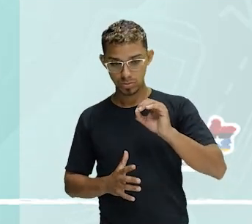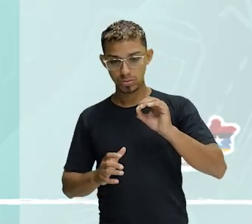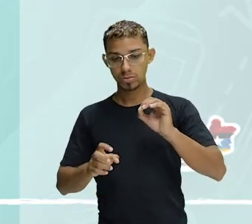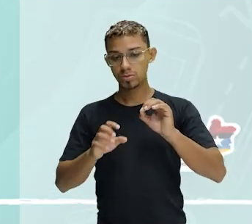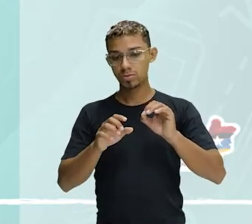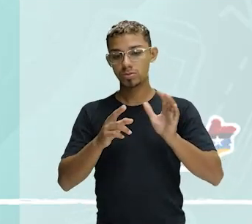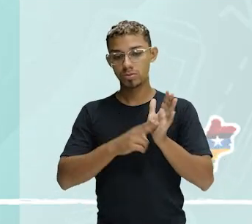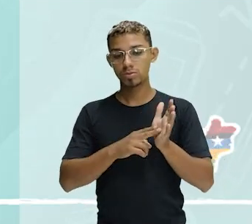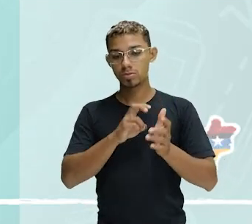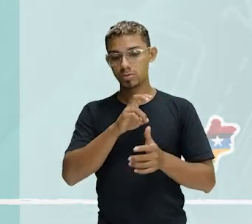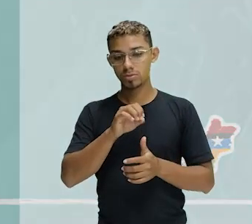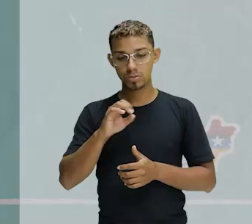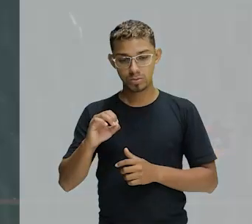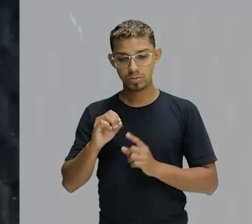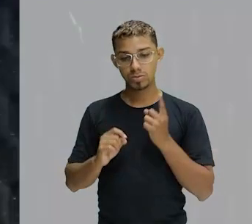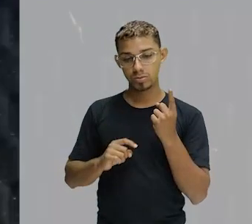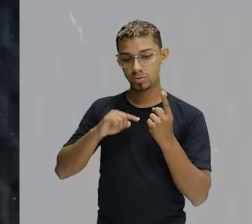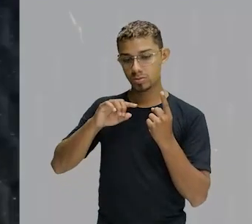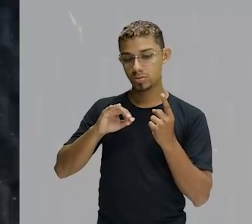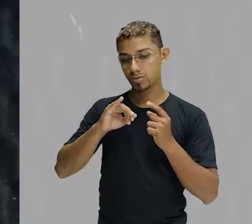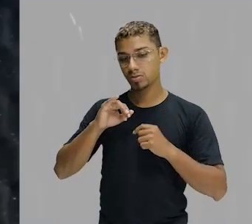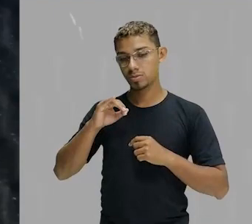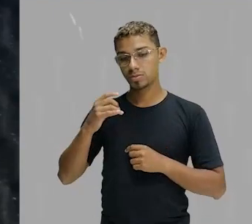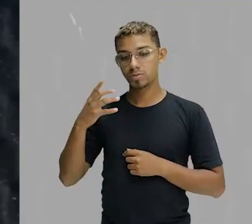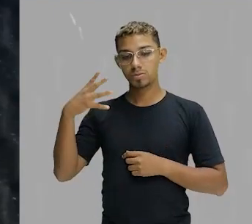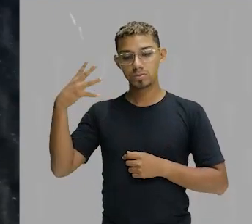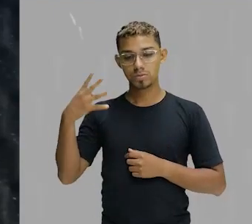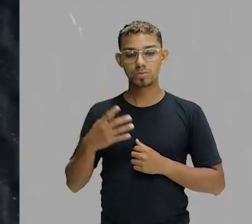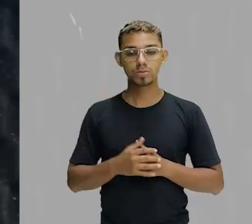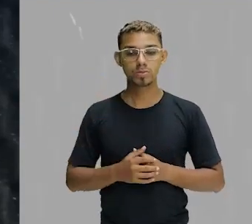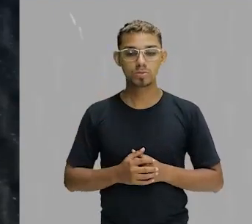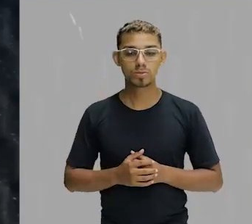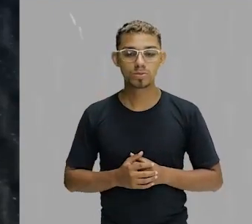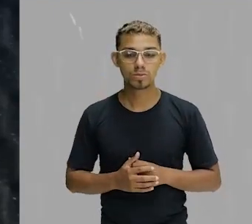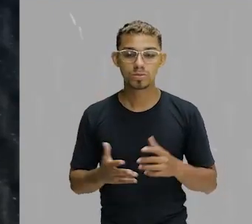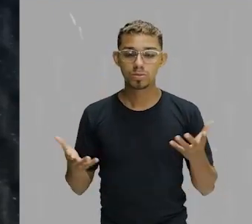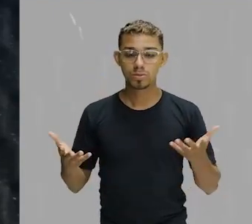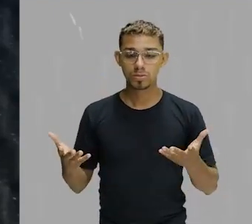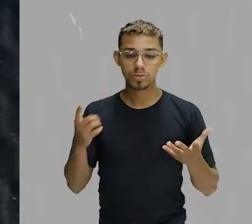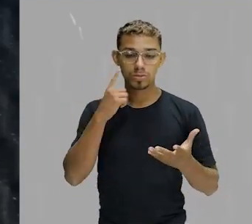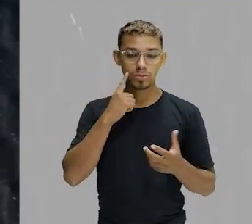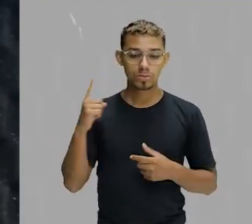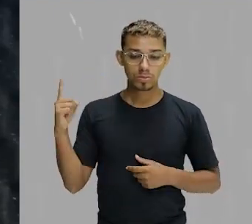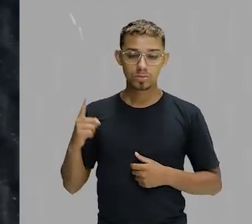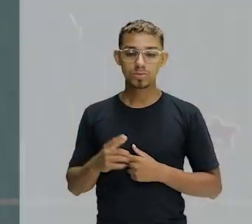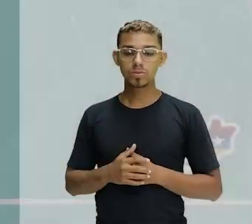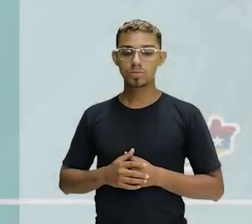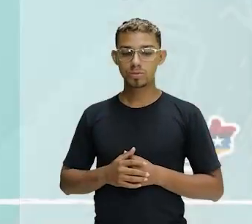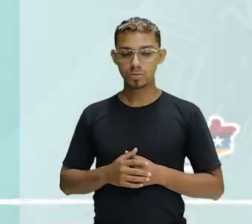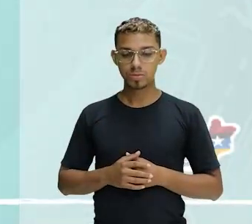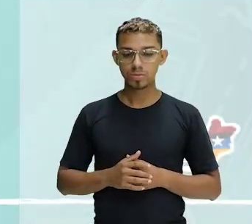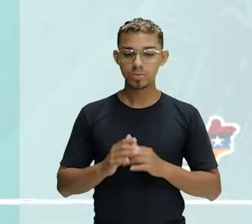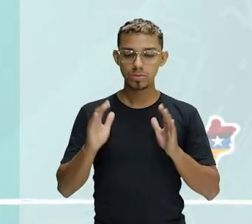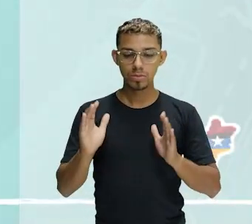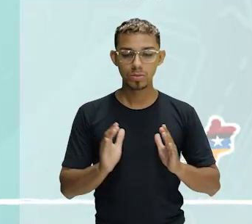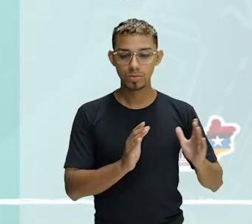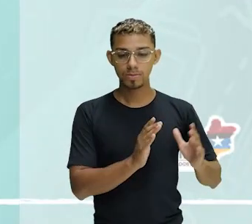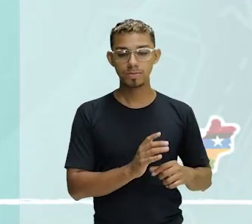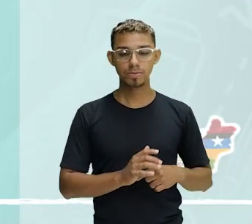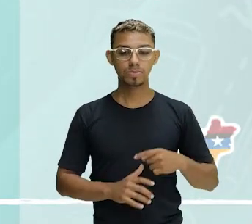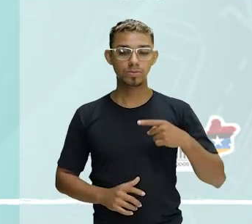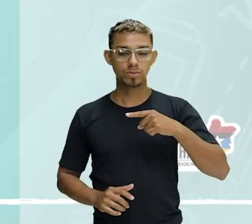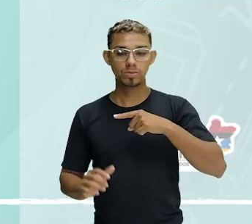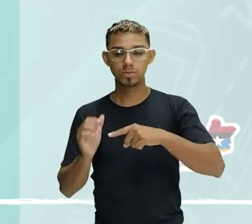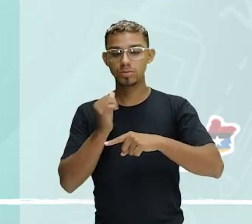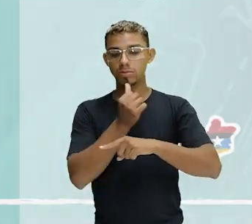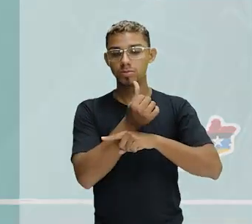500 que multiplica 1 mais I elevado à quarta. Agora a gente vai fazer a divisão, ó, porque o 500 está multiplicando.